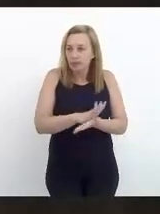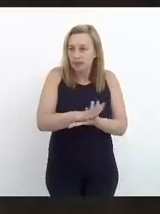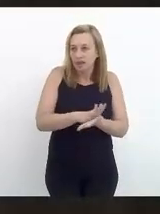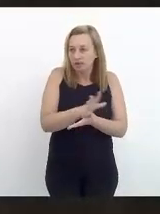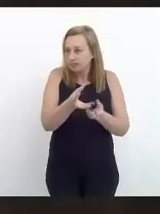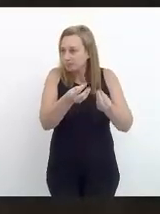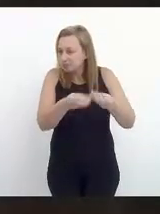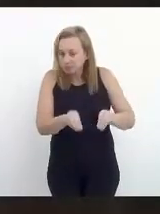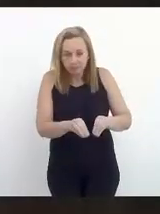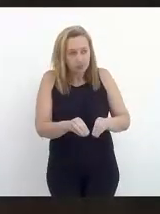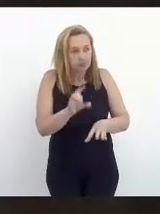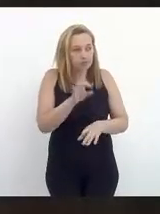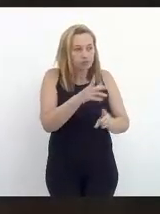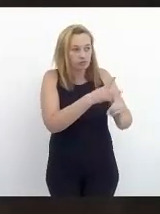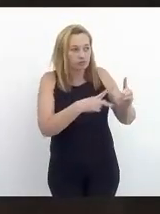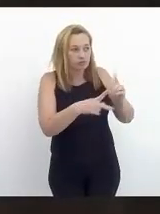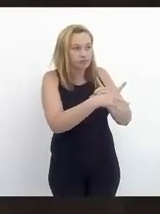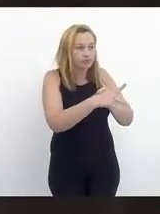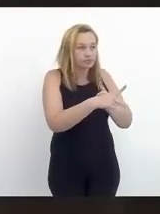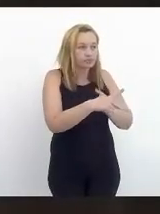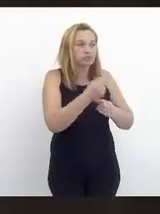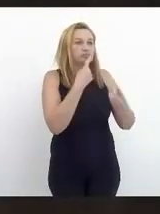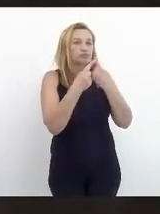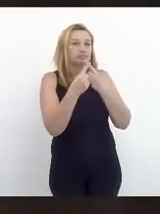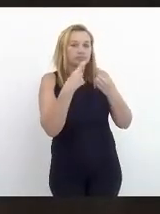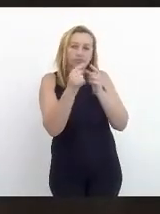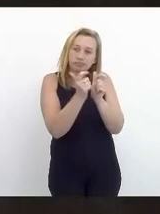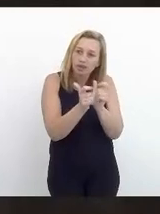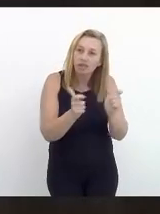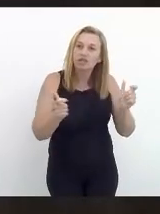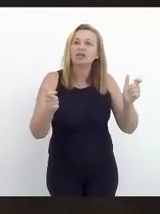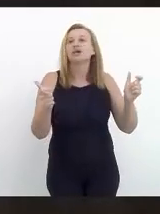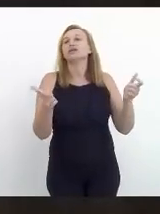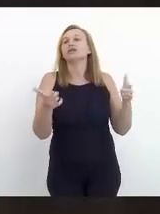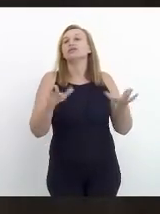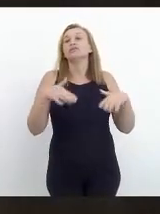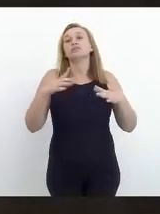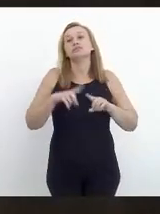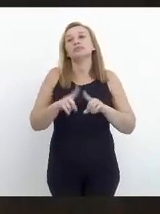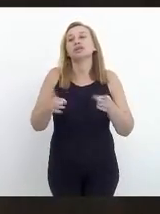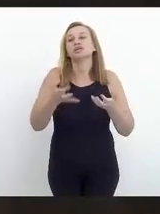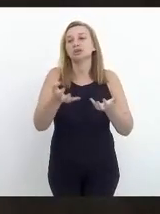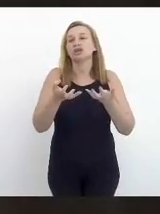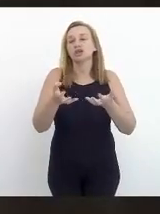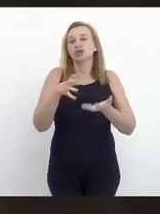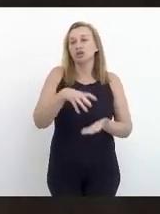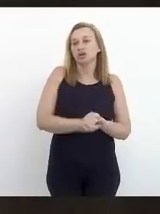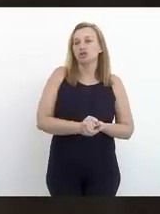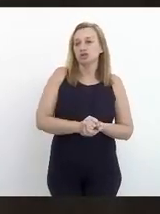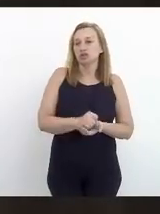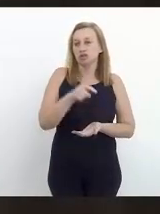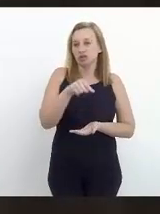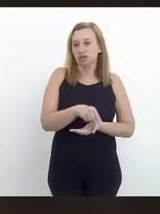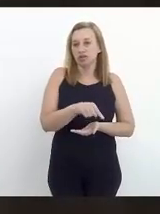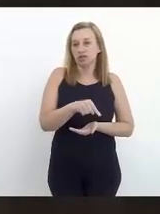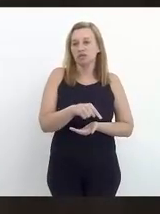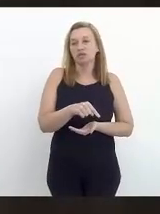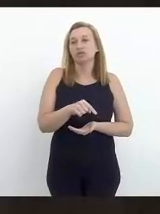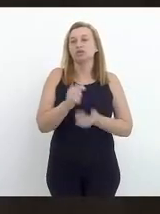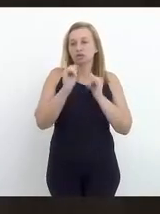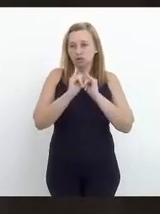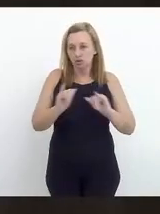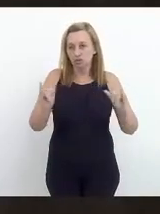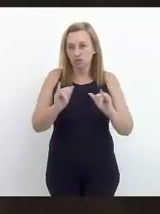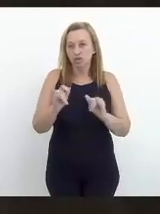na Previdência que vai ter um debate um pouco mais aprofundado. Mas eu queria só registrar que tinha sido